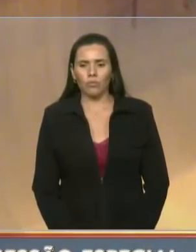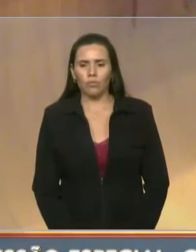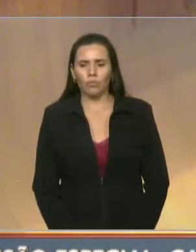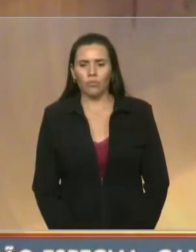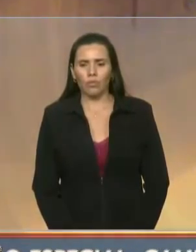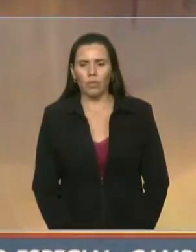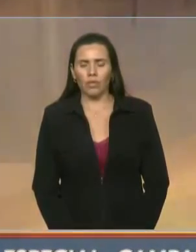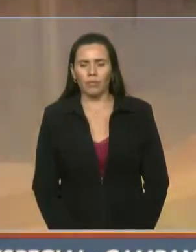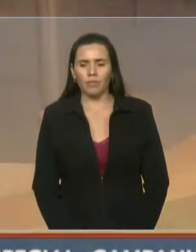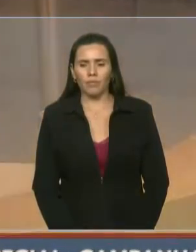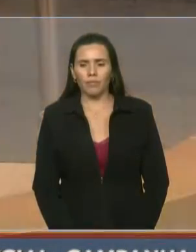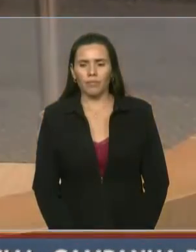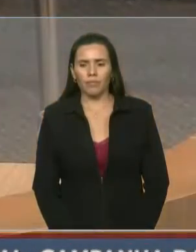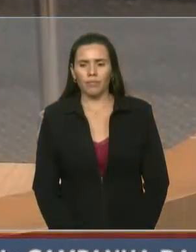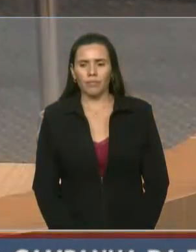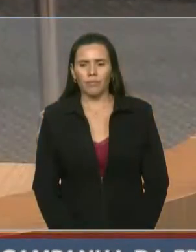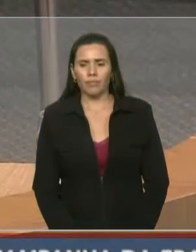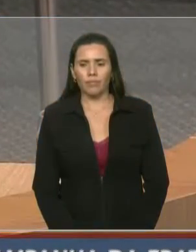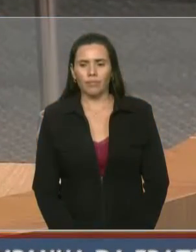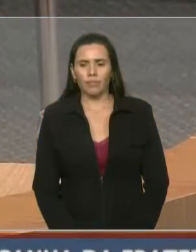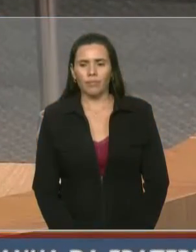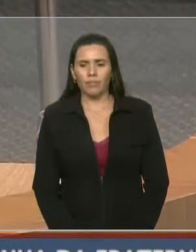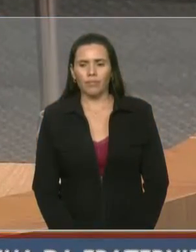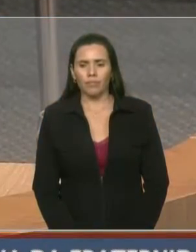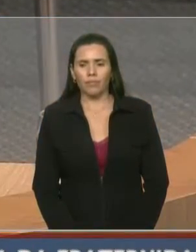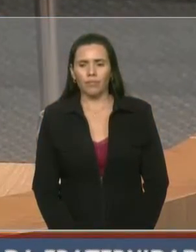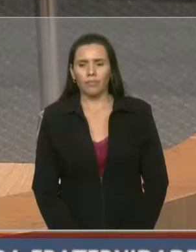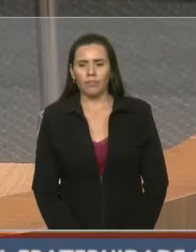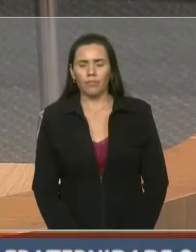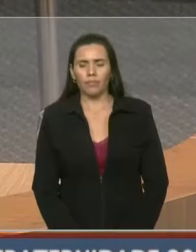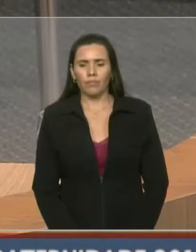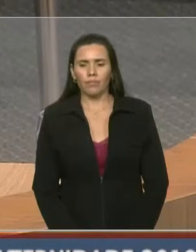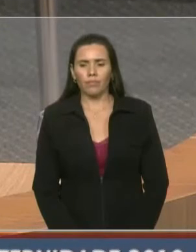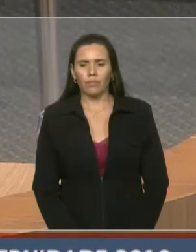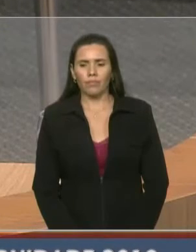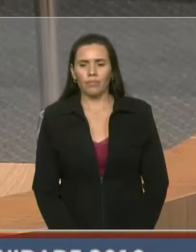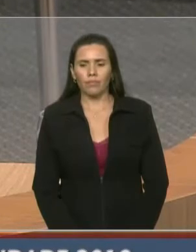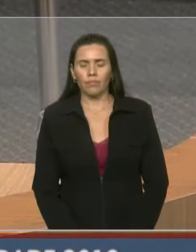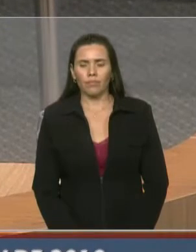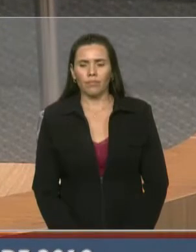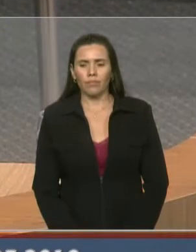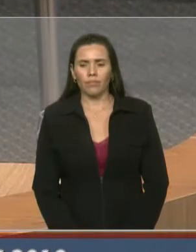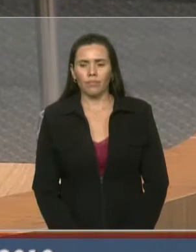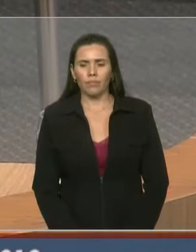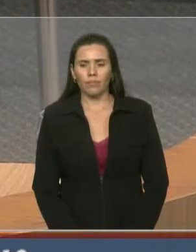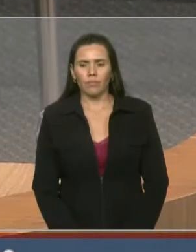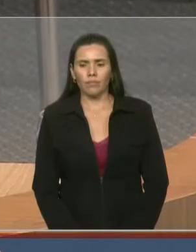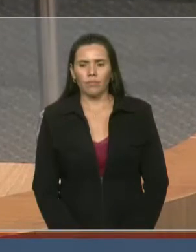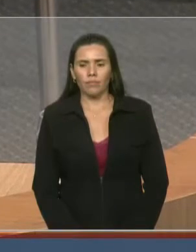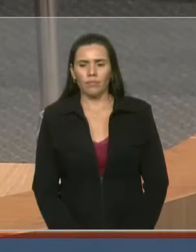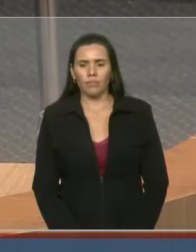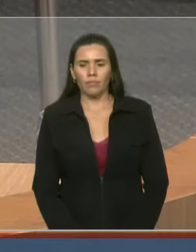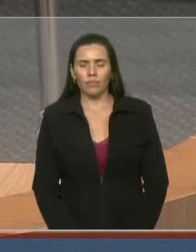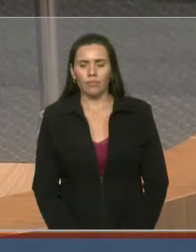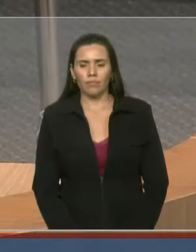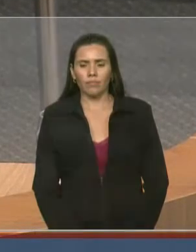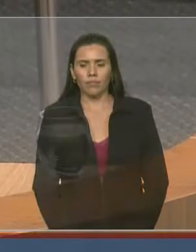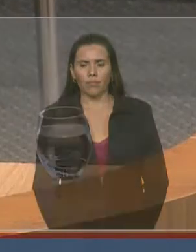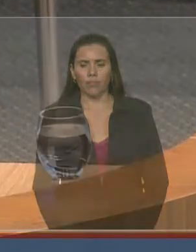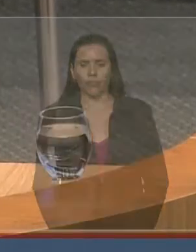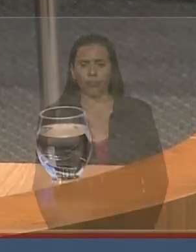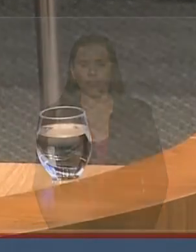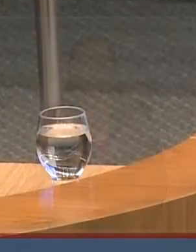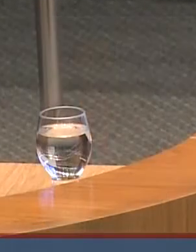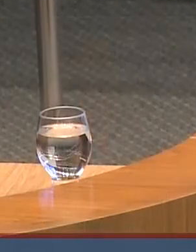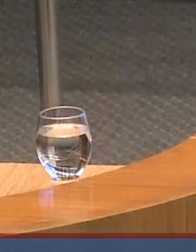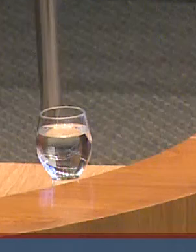lembrando aqui o sermão de Dom Belisário na abertura da campanha da Fraternidade. Dom Belisário, arcebispo